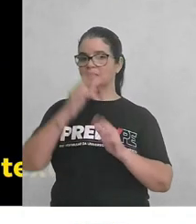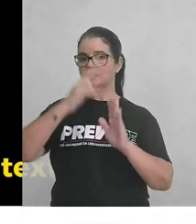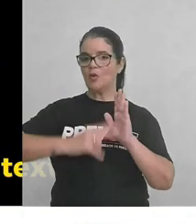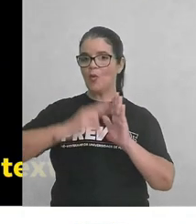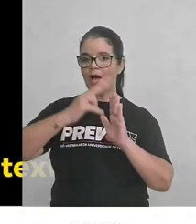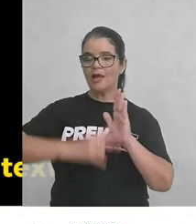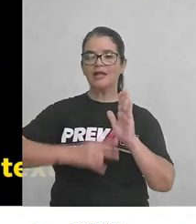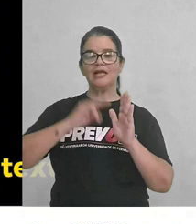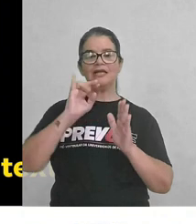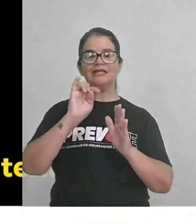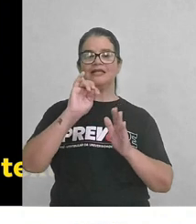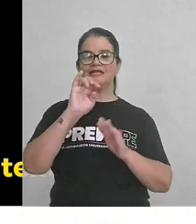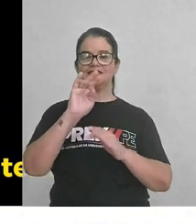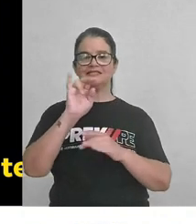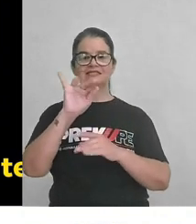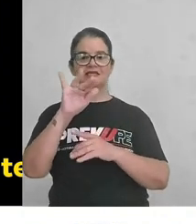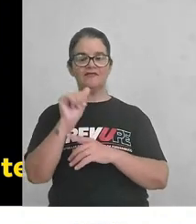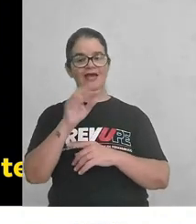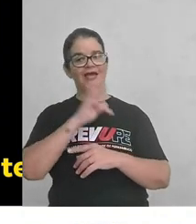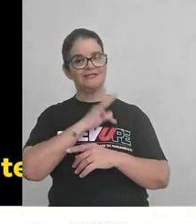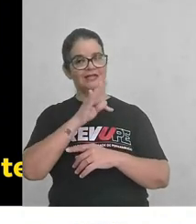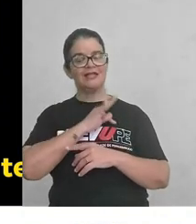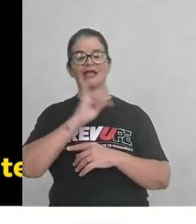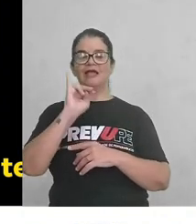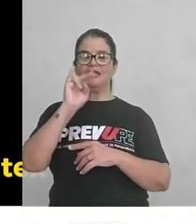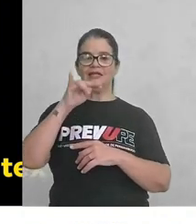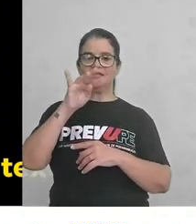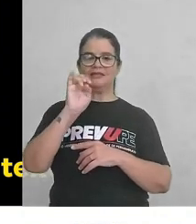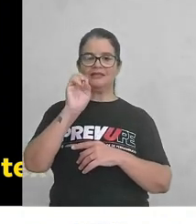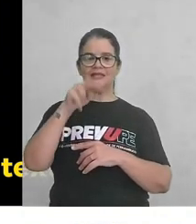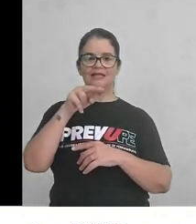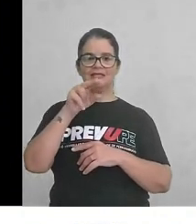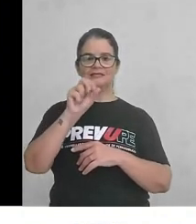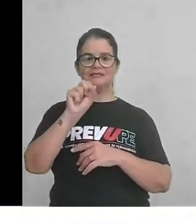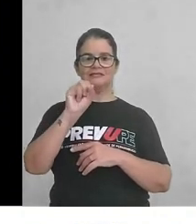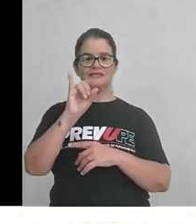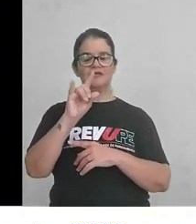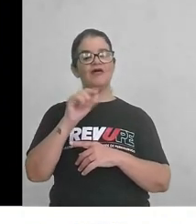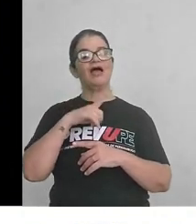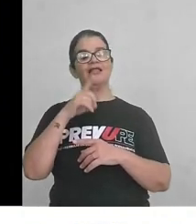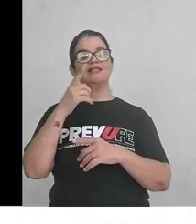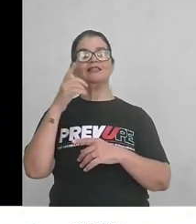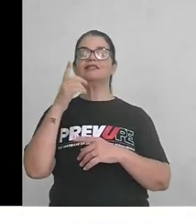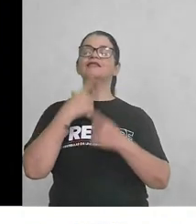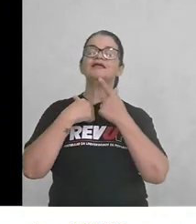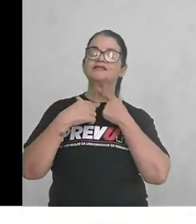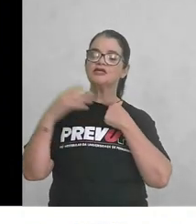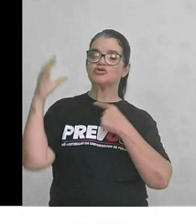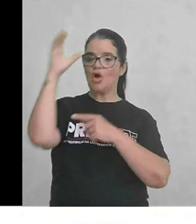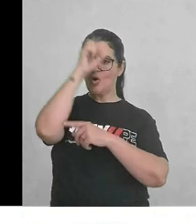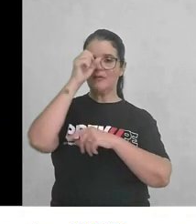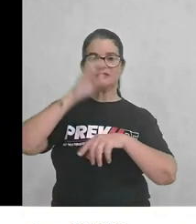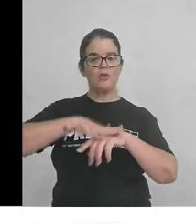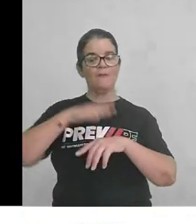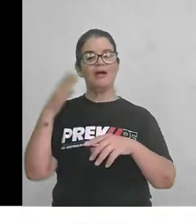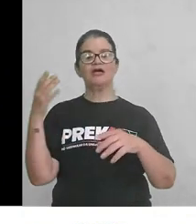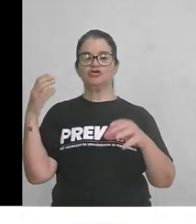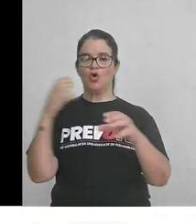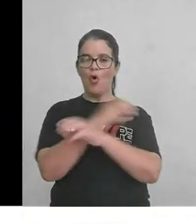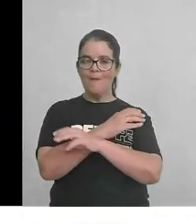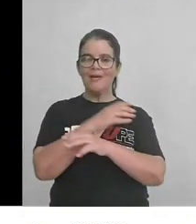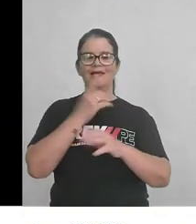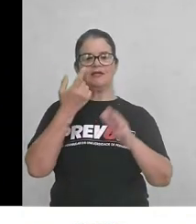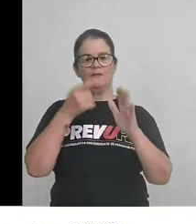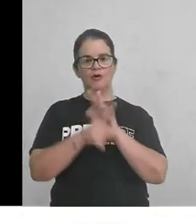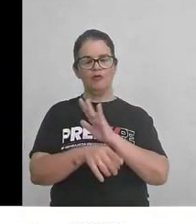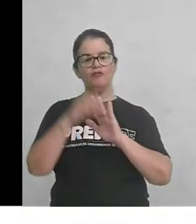se deseja uma compreensão mais completa e profunda do texto. No caso aí, vocês, é mais intensiva, tá?